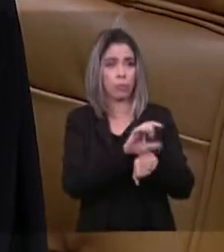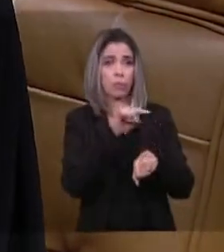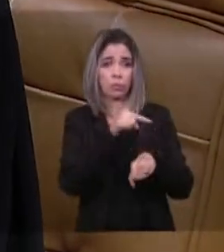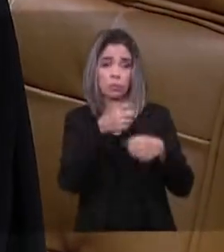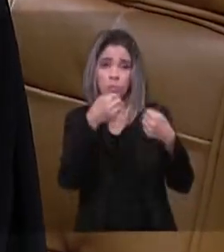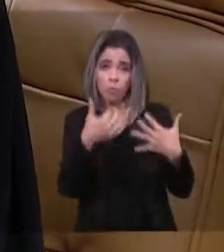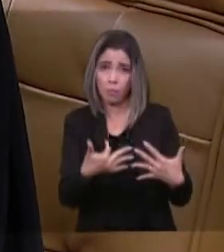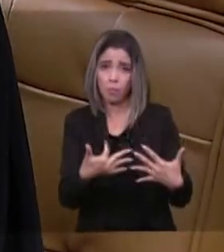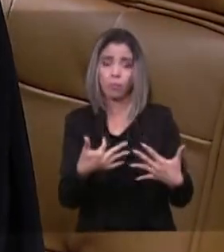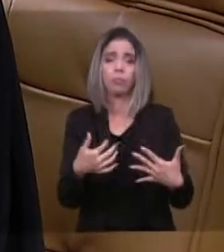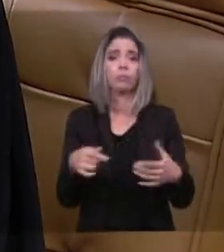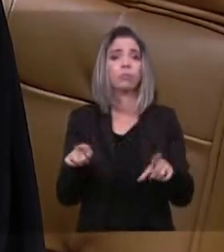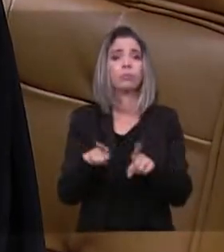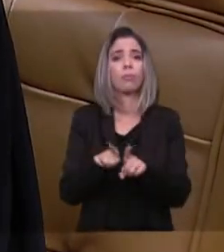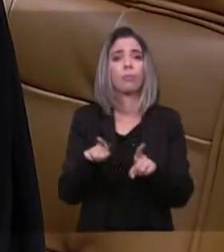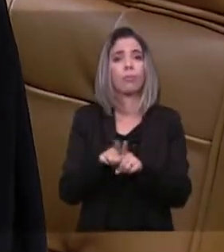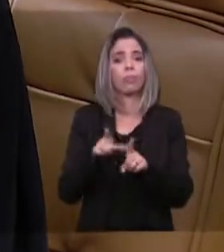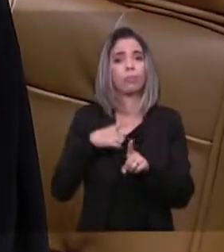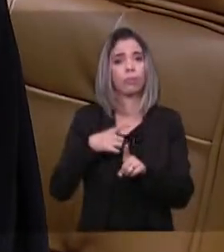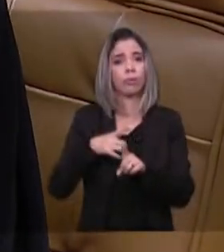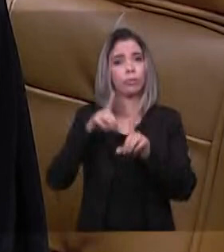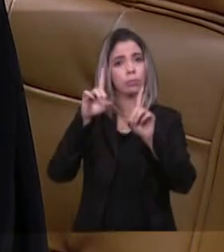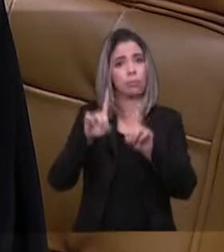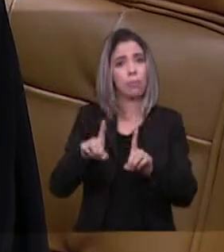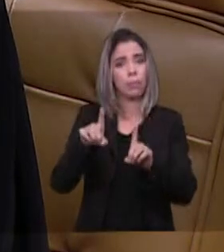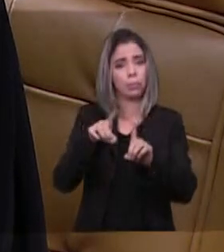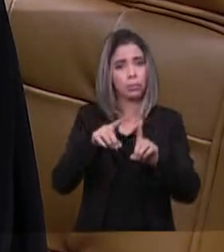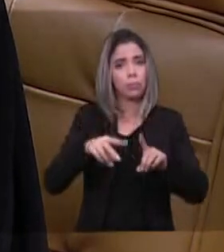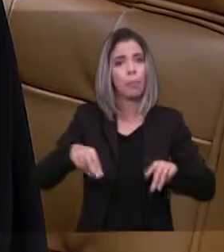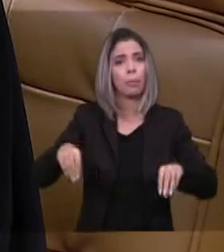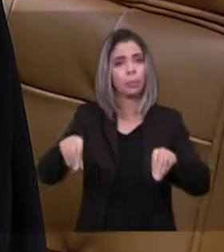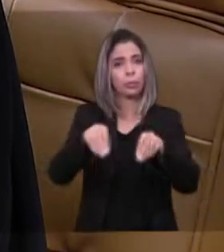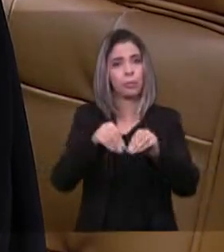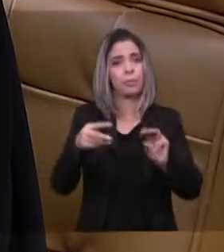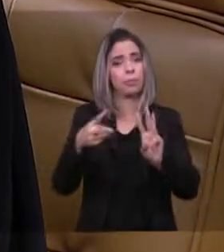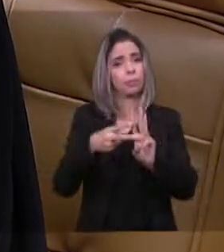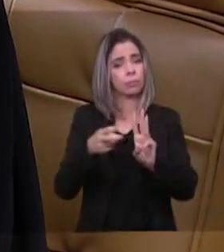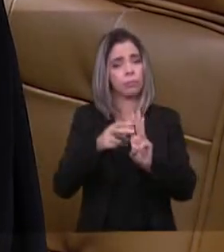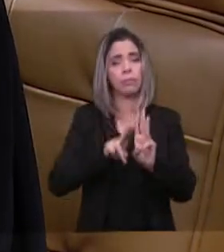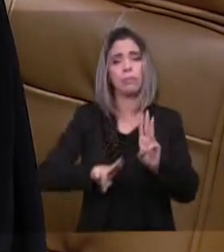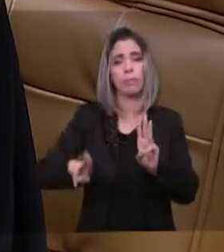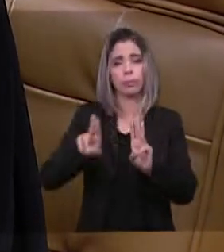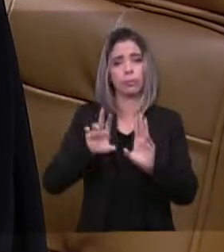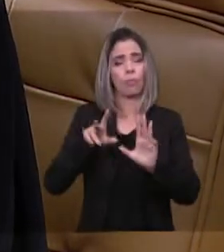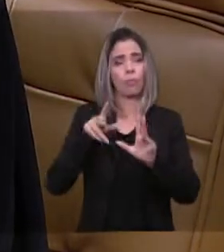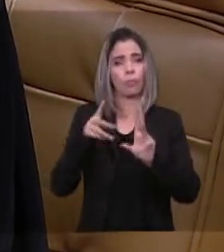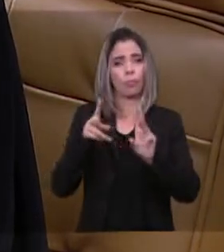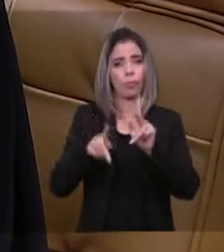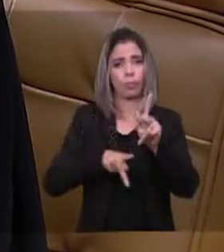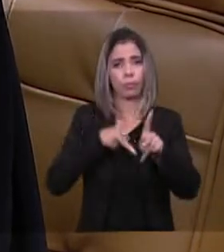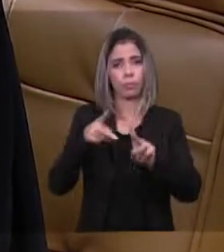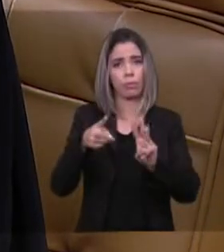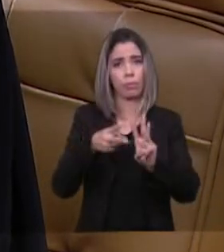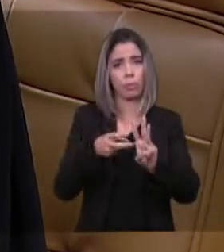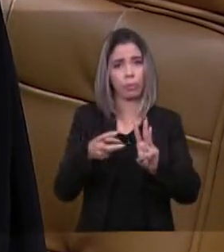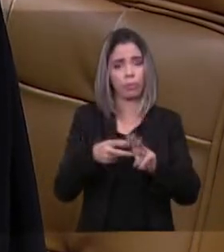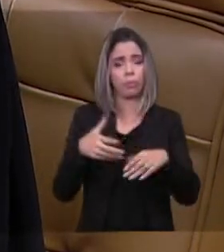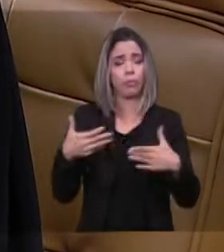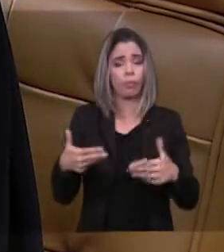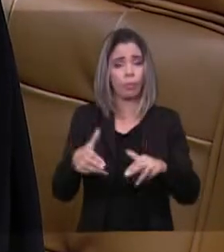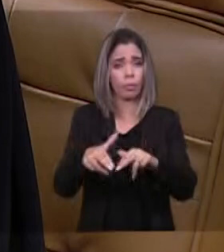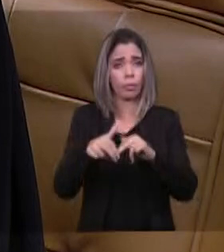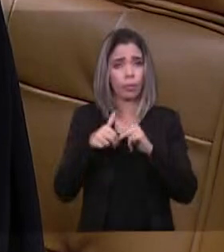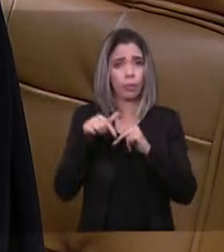direito subjetivo congênito à posse e ao usufruto de terras, que antecede, portanto, a formação do sistema